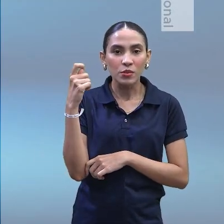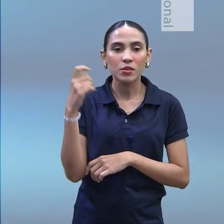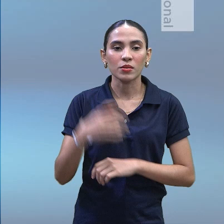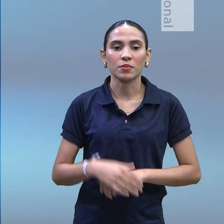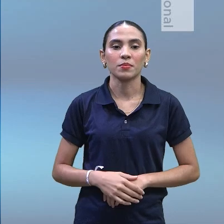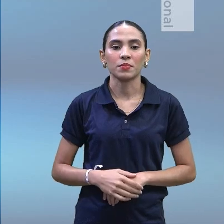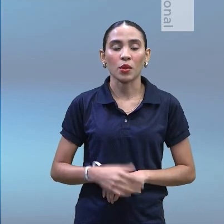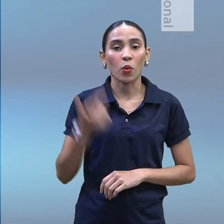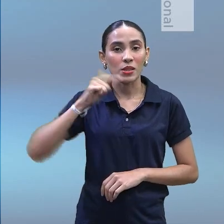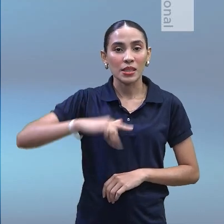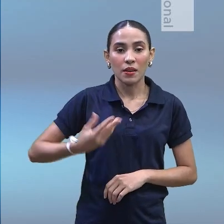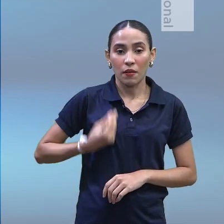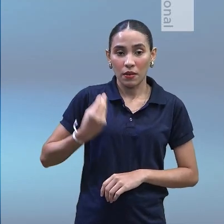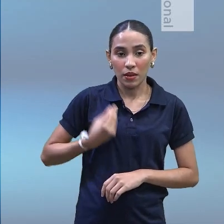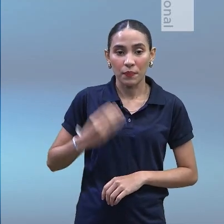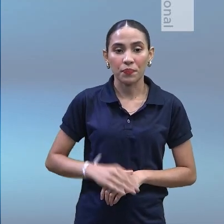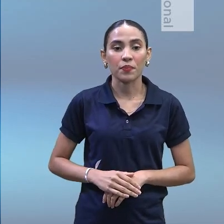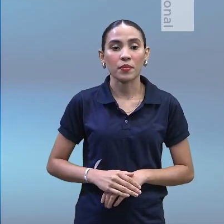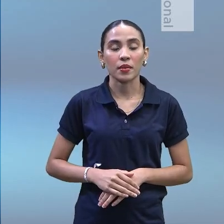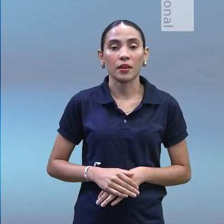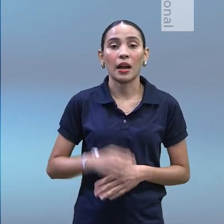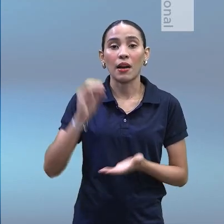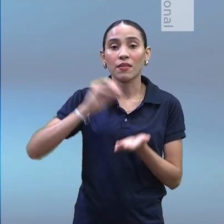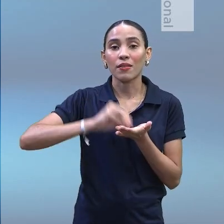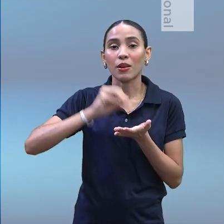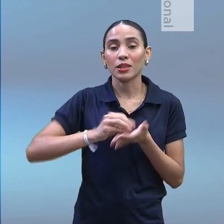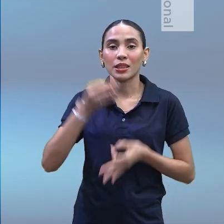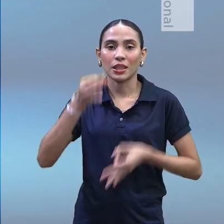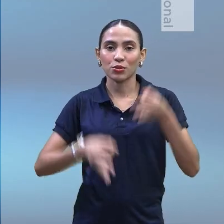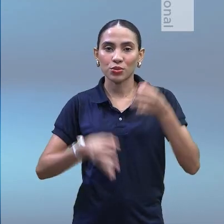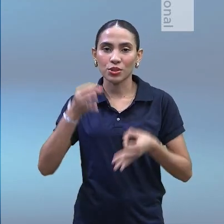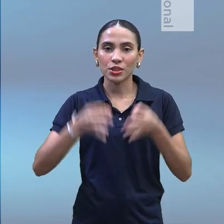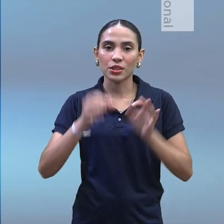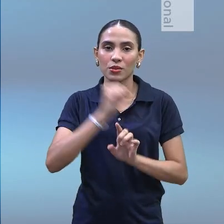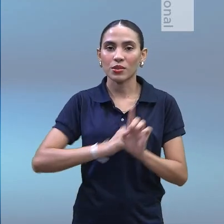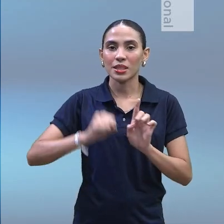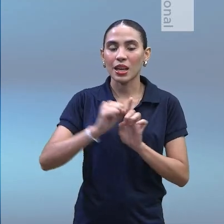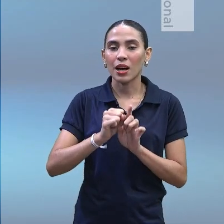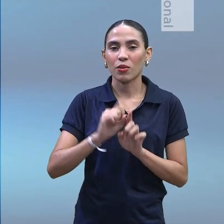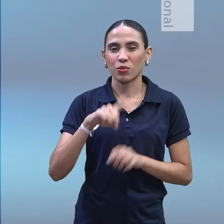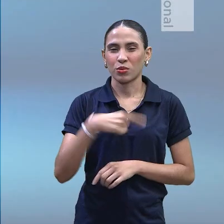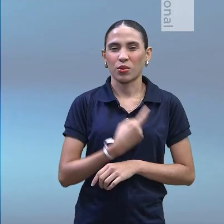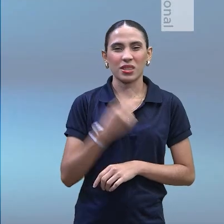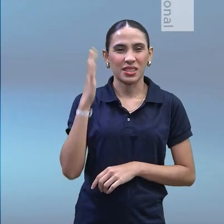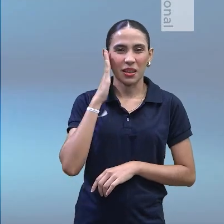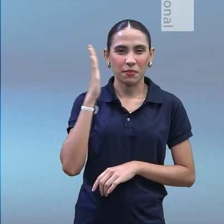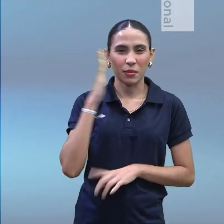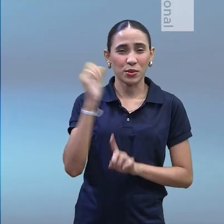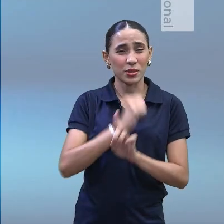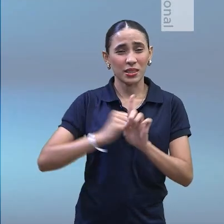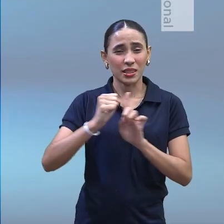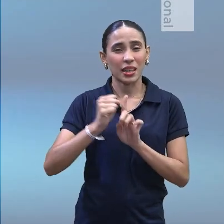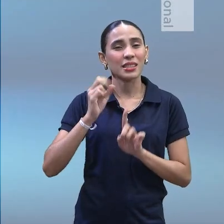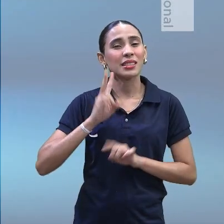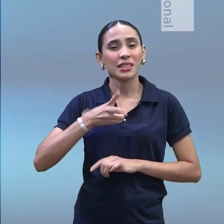E a injustiça social, que todos nós sabemos, né? Nossa sociedade sempre vai